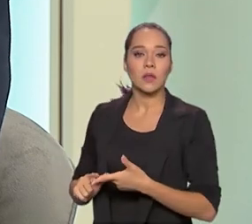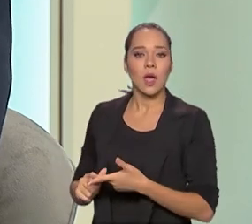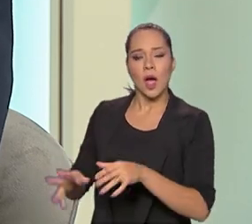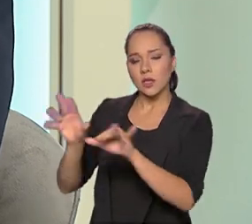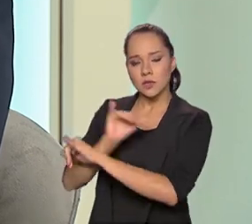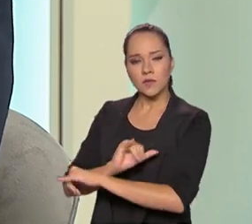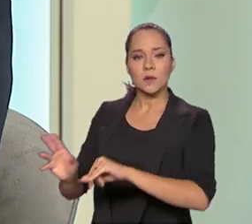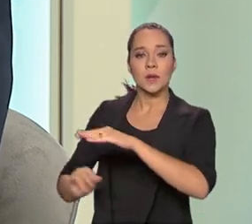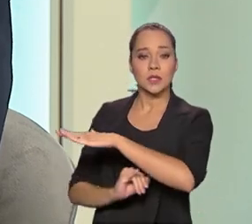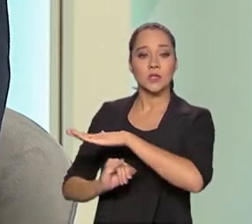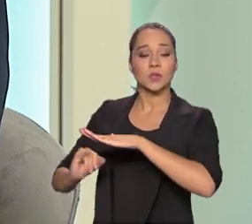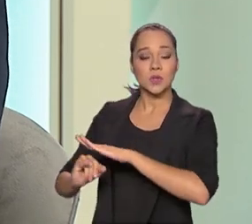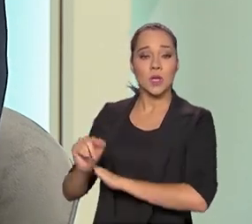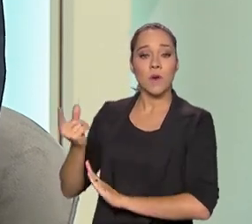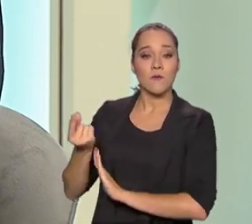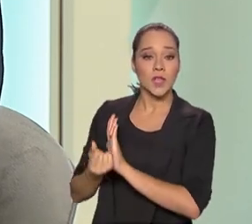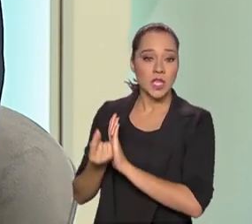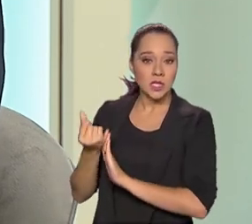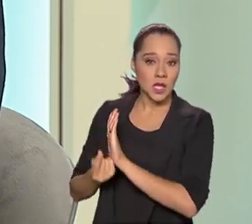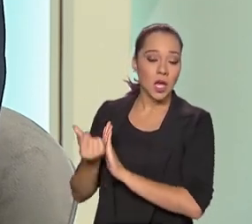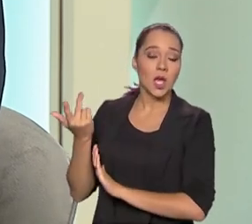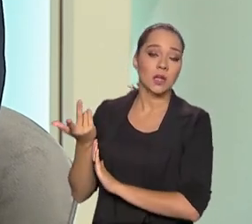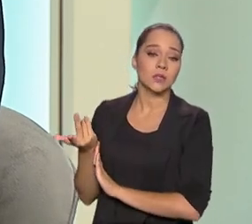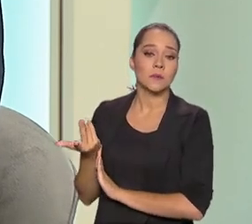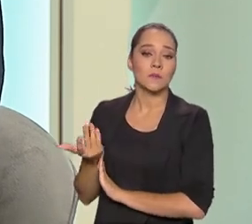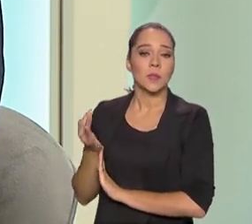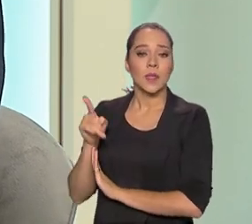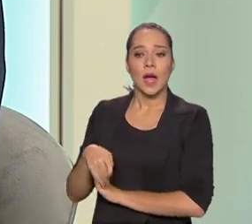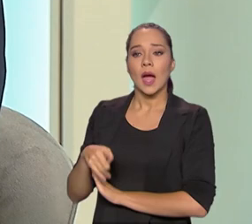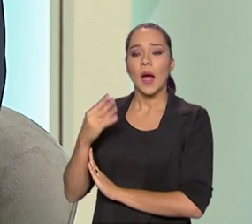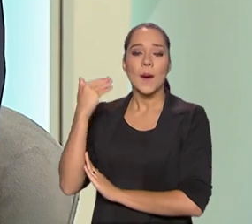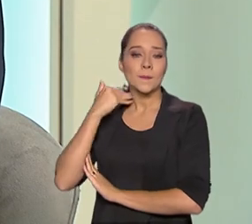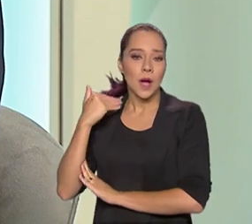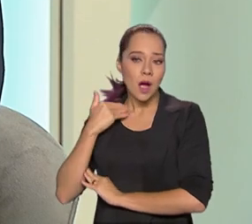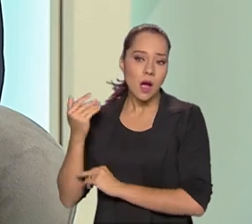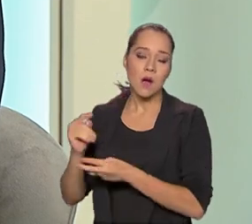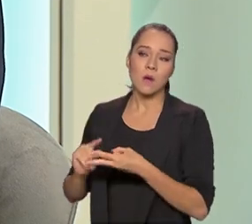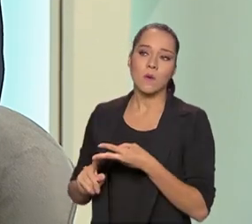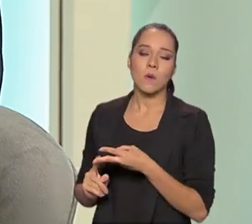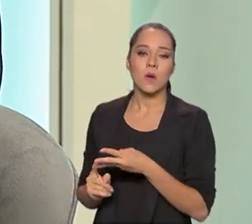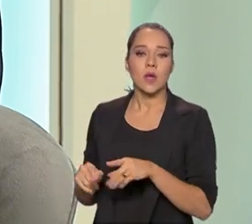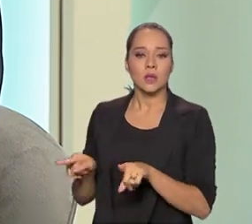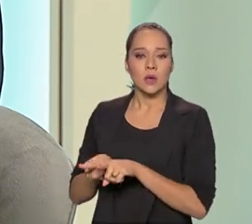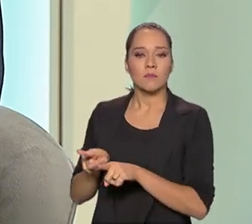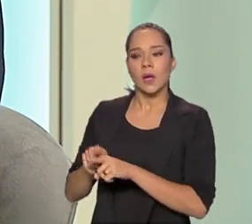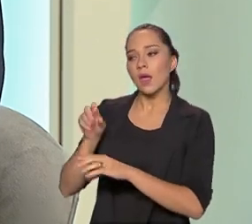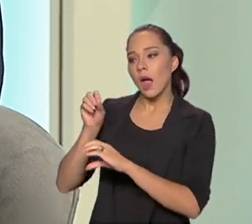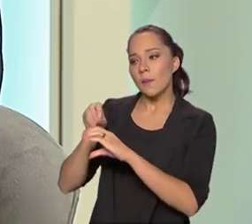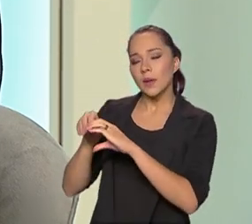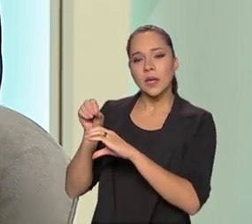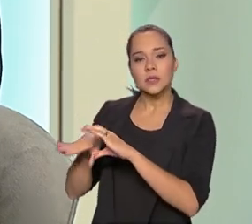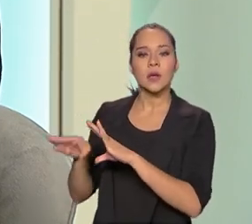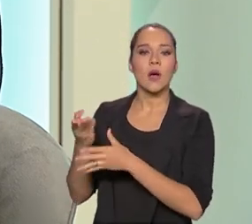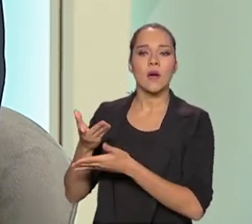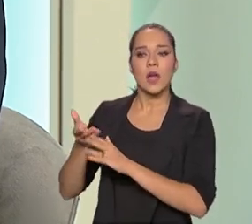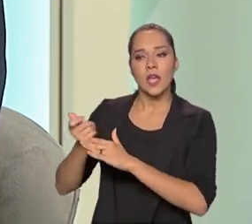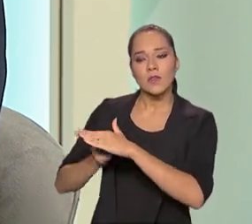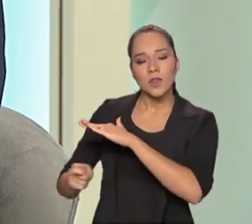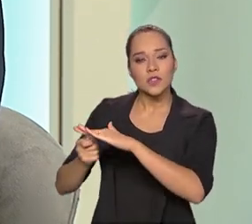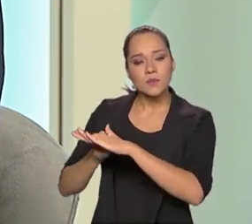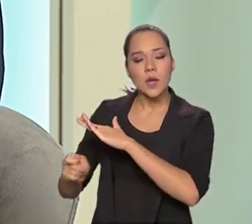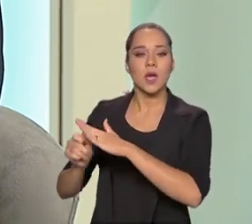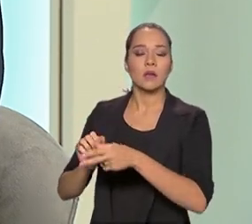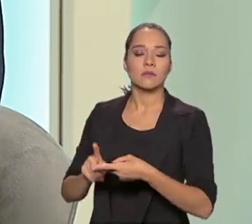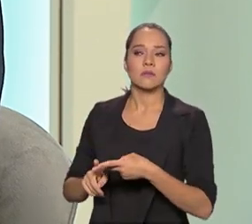prestadas pelas instituições financeiras referentes a contas bancárias e aplicações financeiras, investimentos,